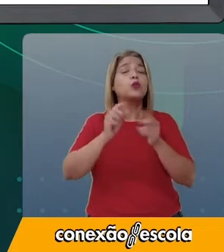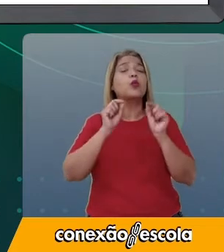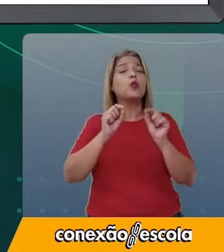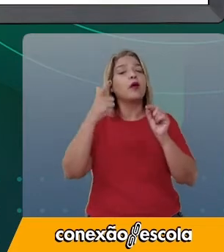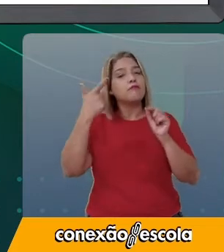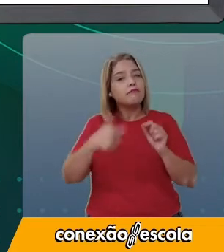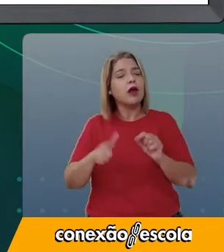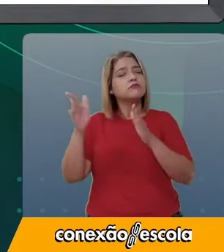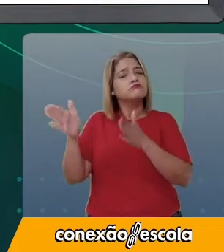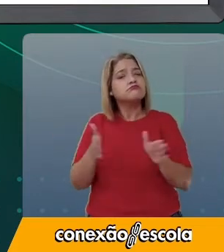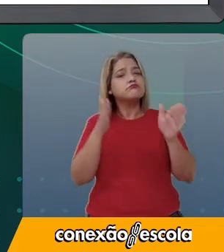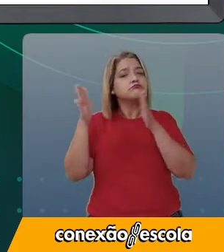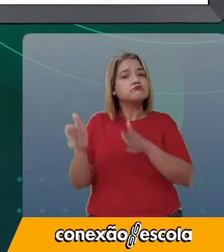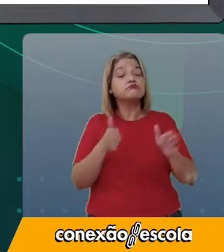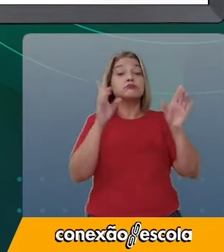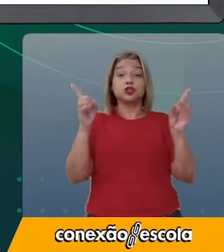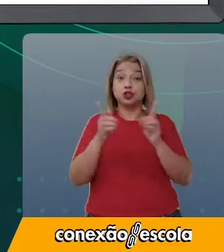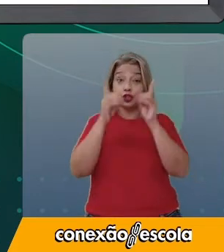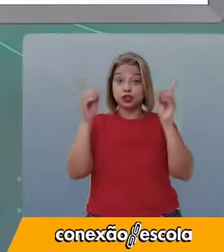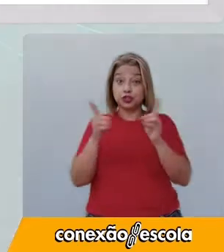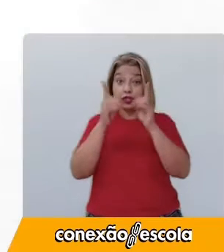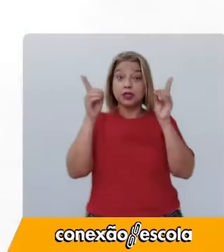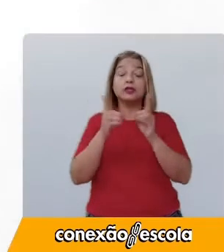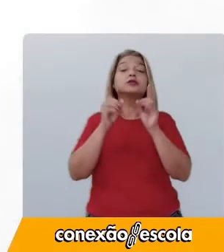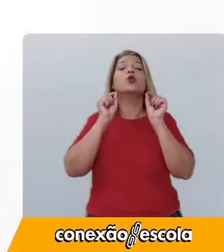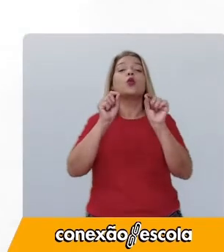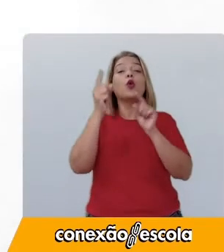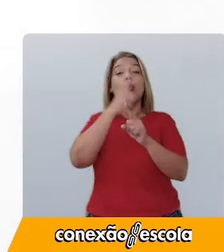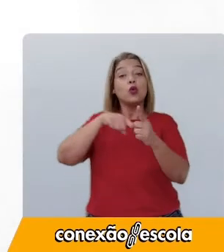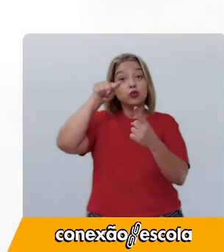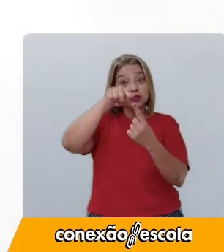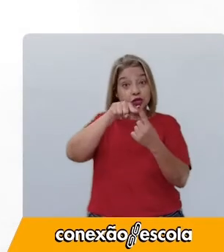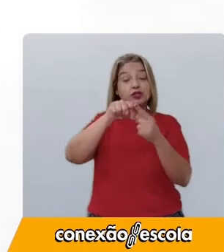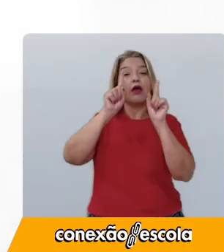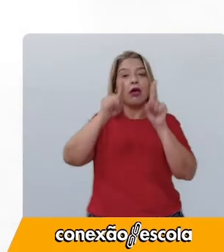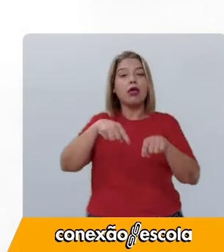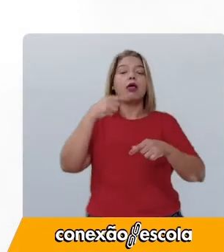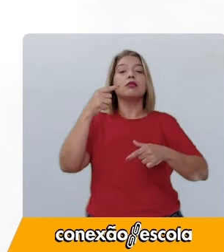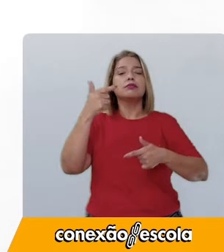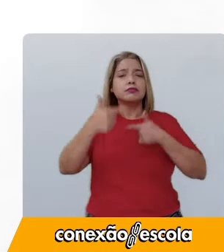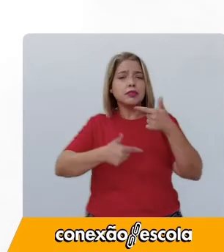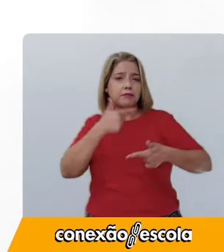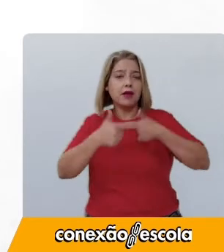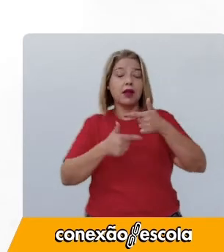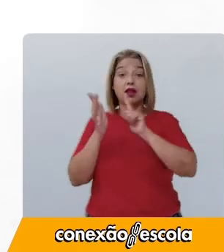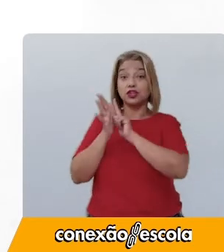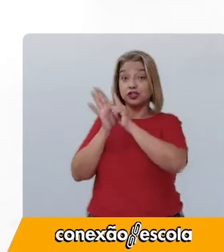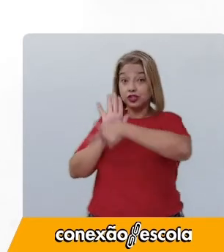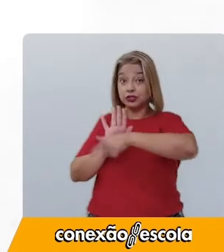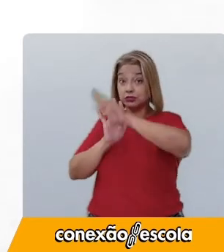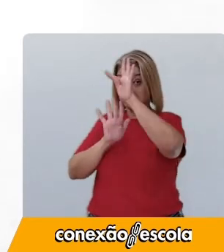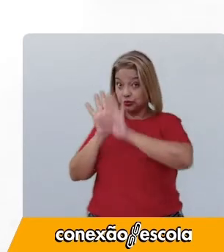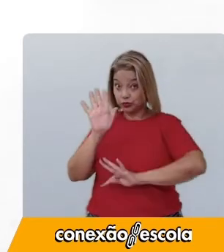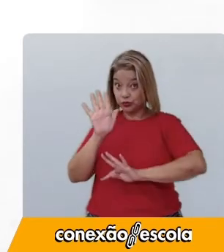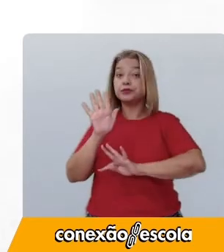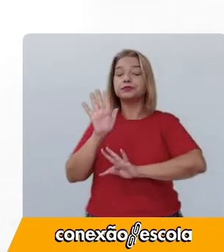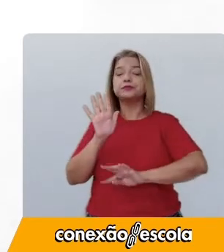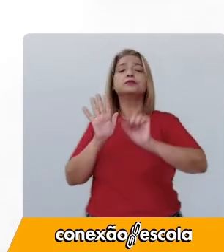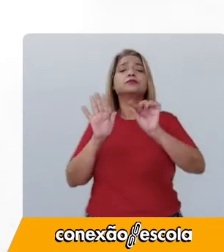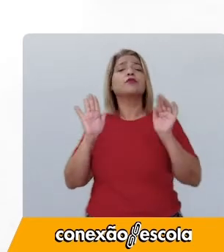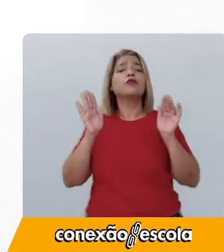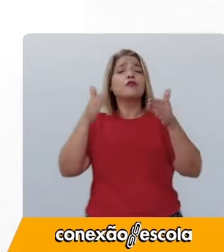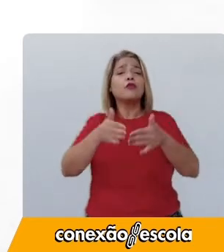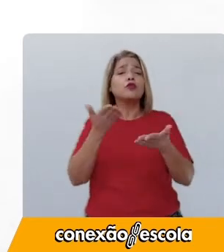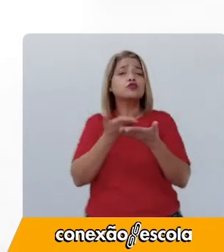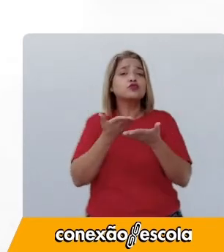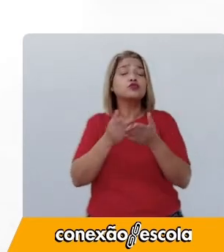Iniciaremos mais uma sequência didática que tem como objetivo trabalhar gêneros textuais. O foco